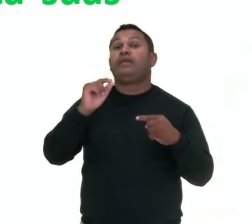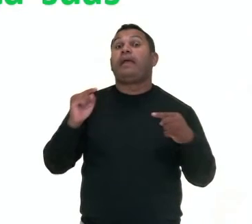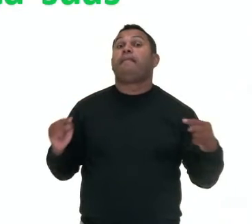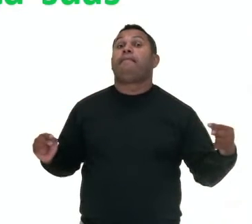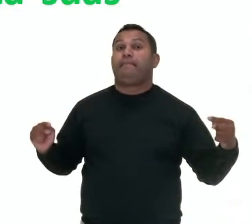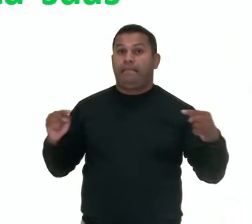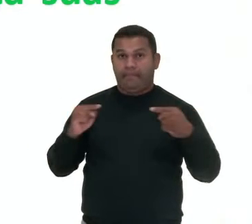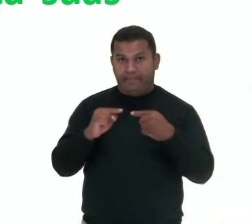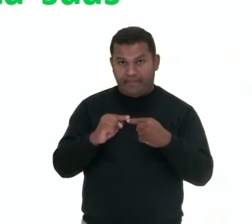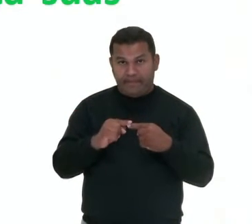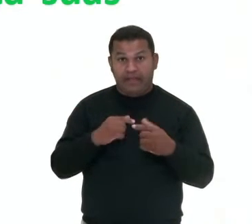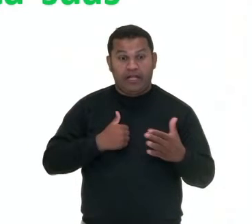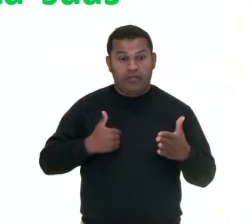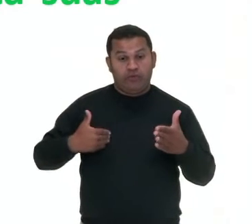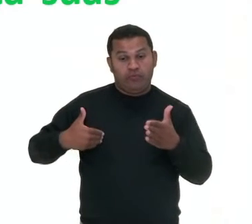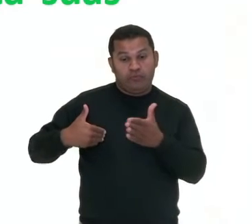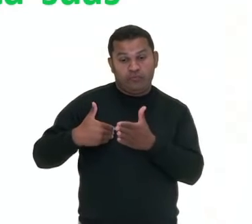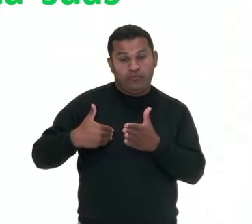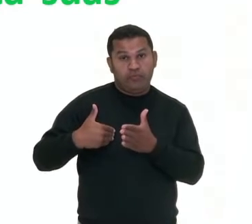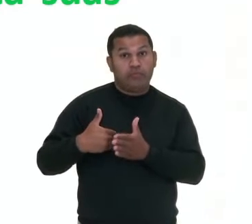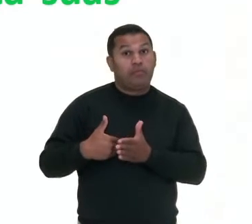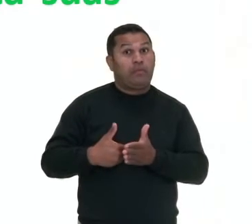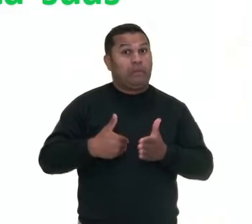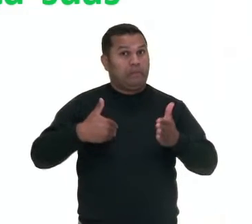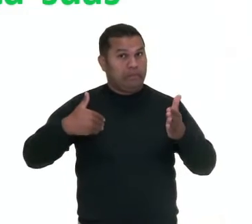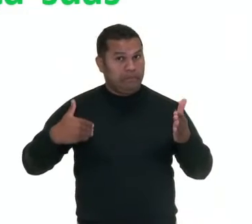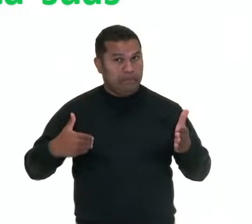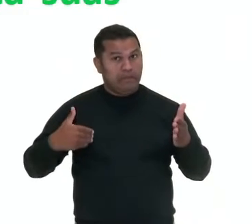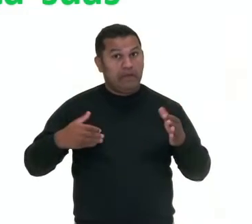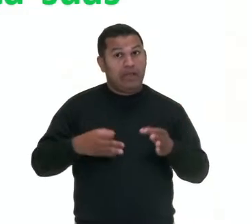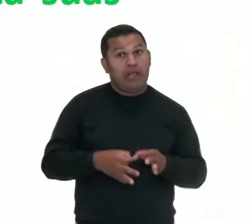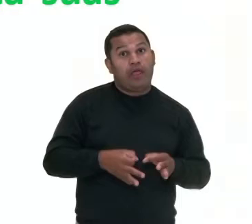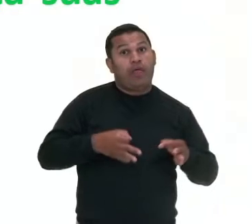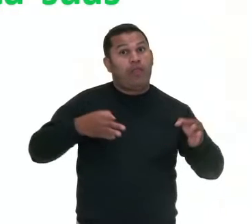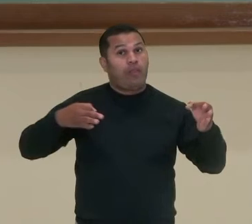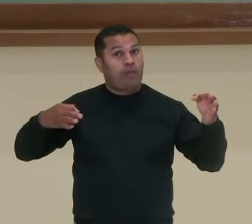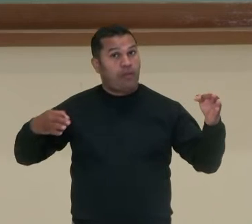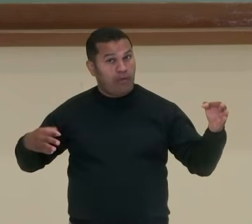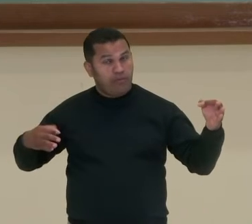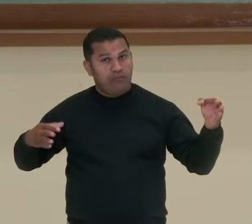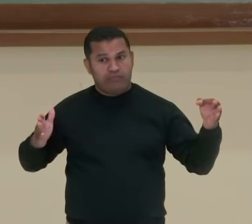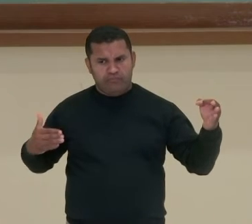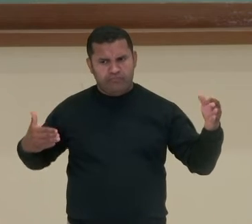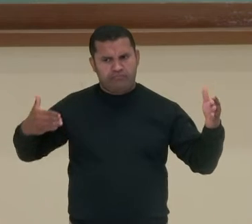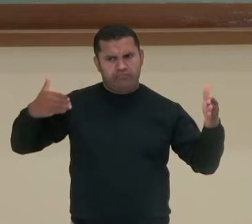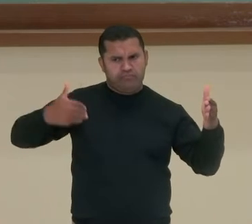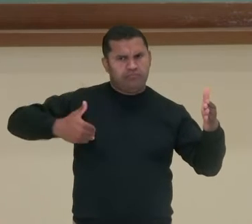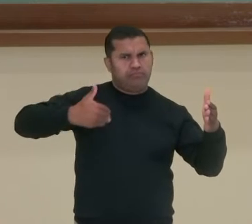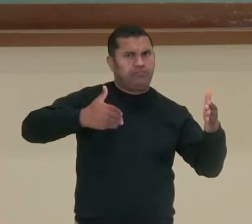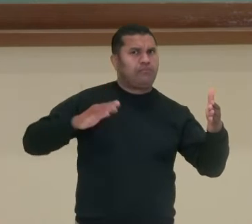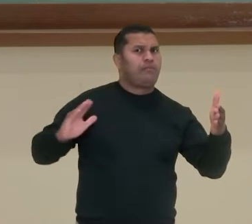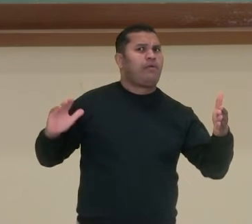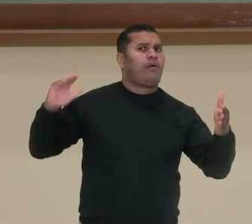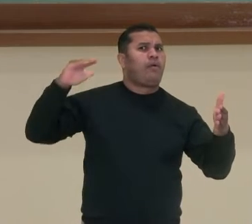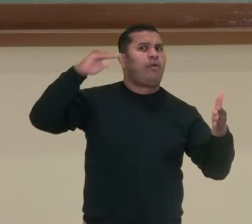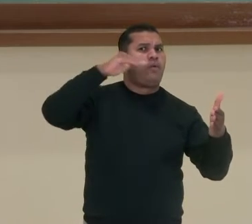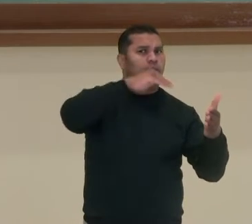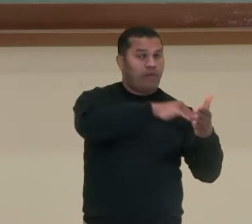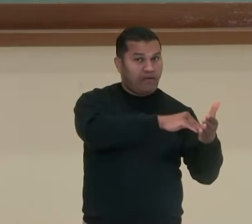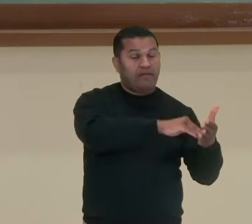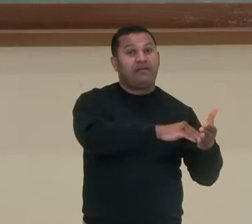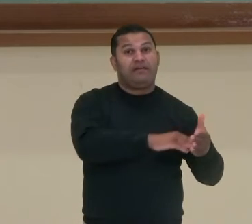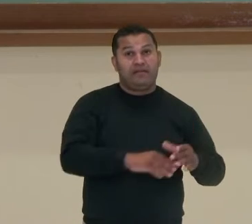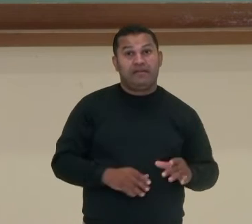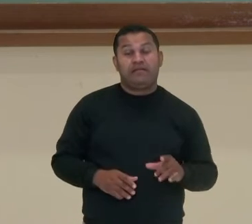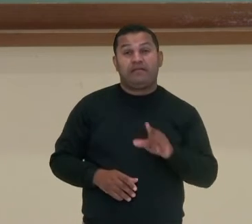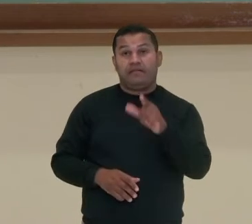metas em prazos curto, médio e longo prazo. O professor Roberto comentou até, né? Não coloque uma meta muito difícil para curto prazo, coloque para